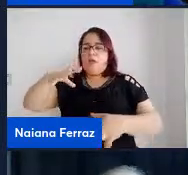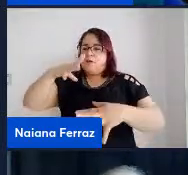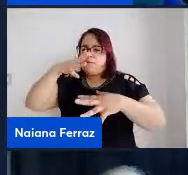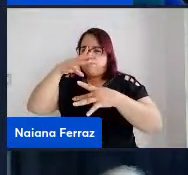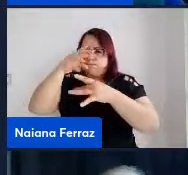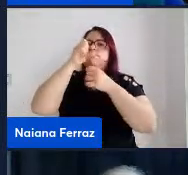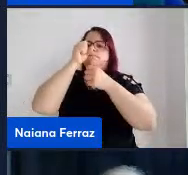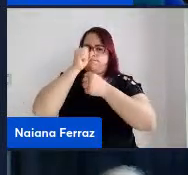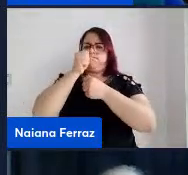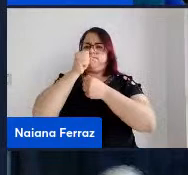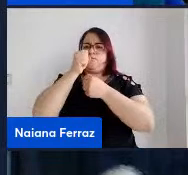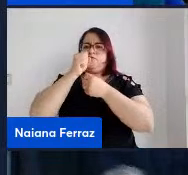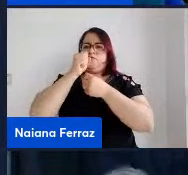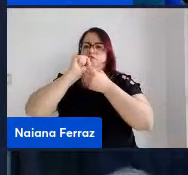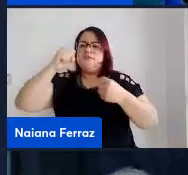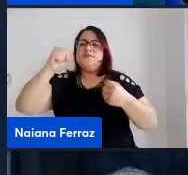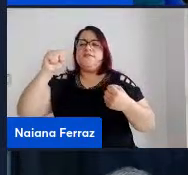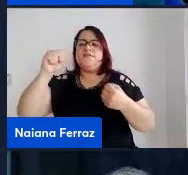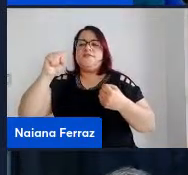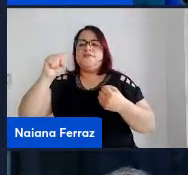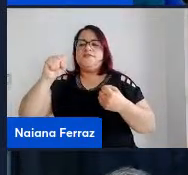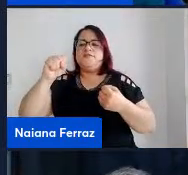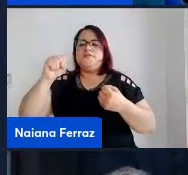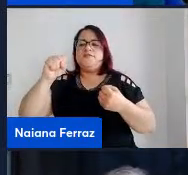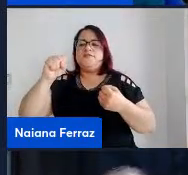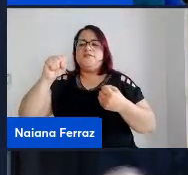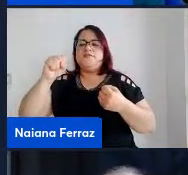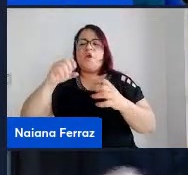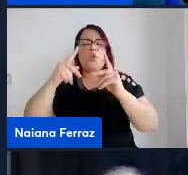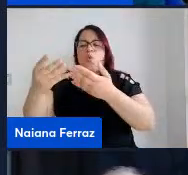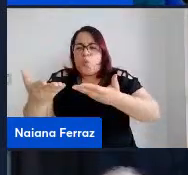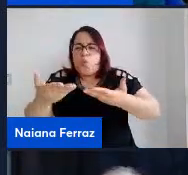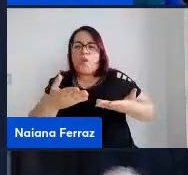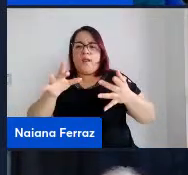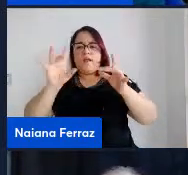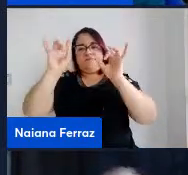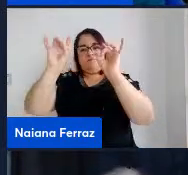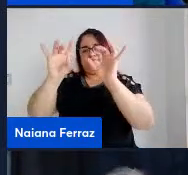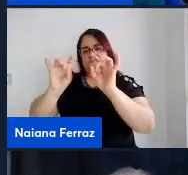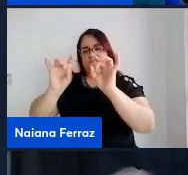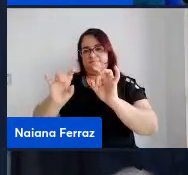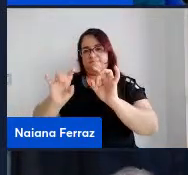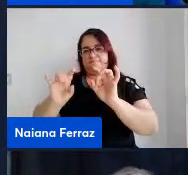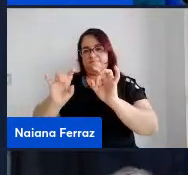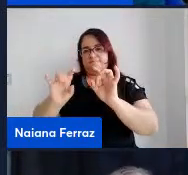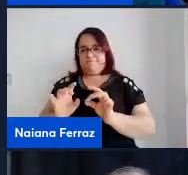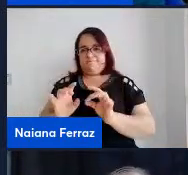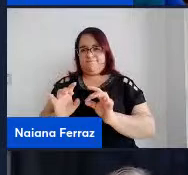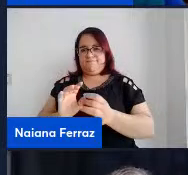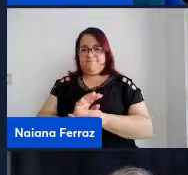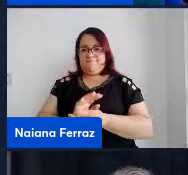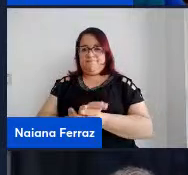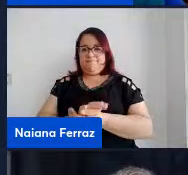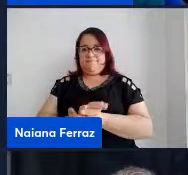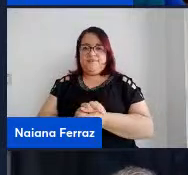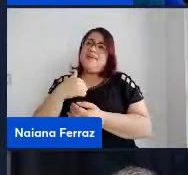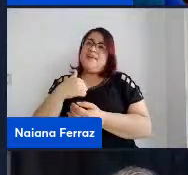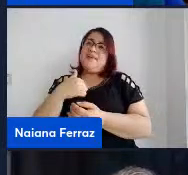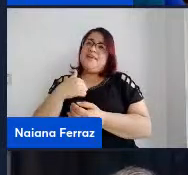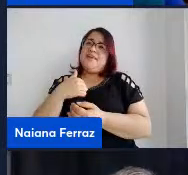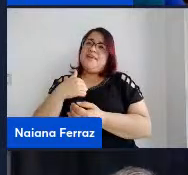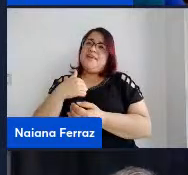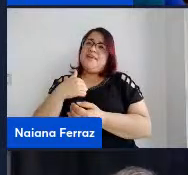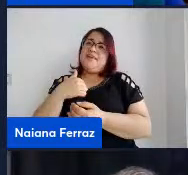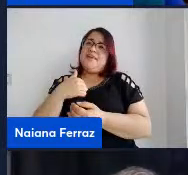Todos convidados especialmente. E uma moderadora, que sou eu. Um grupo